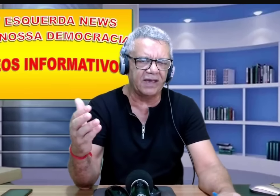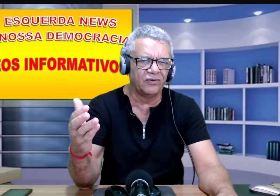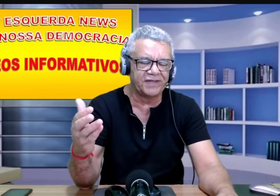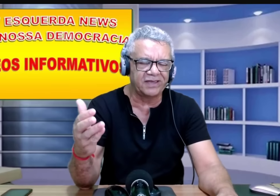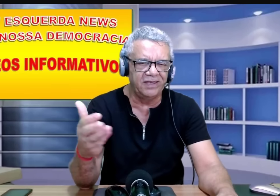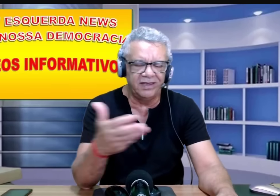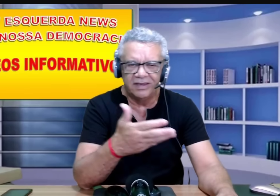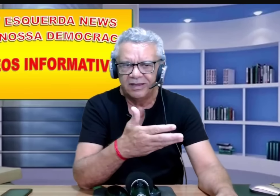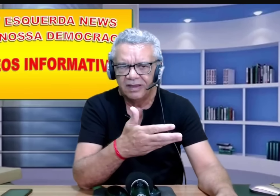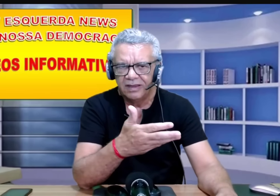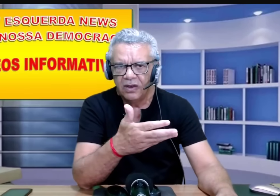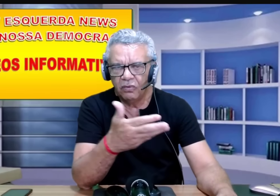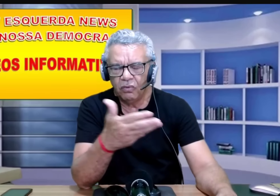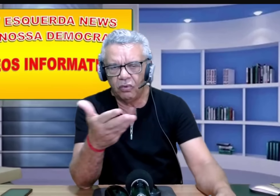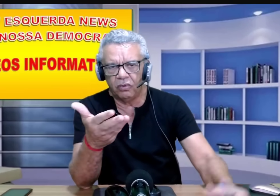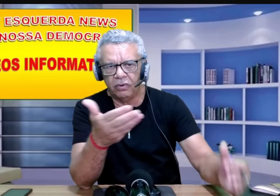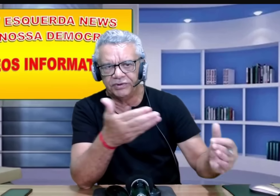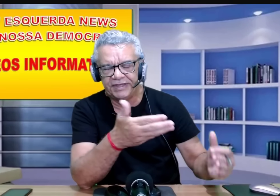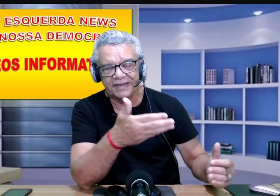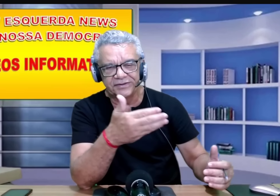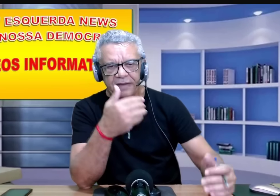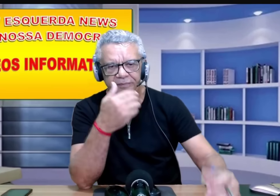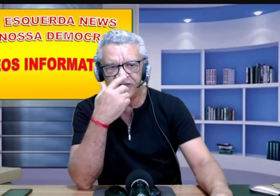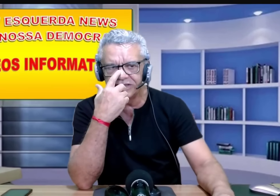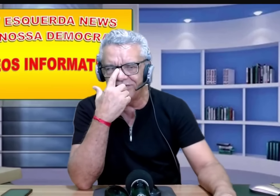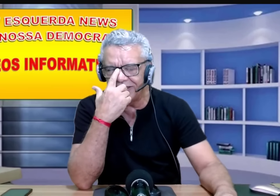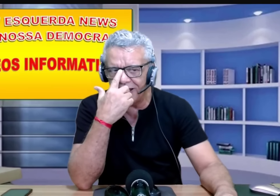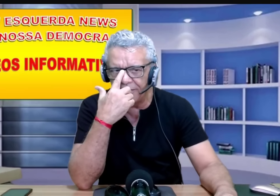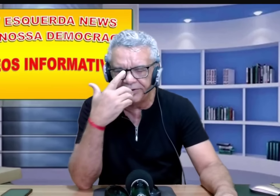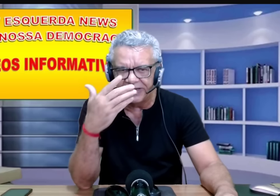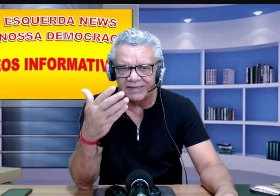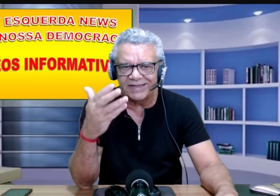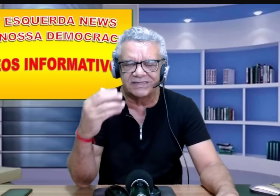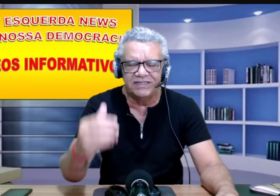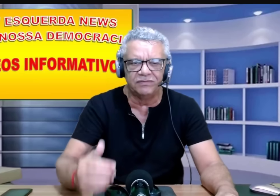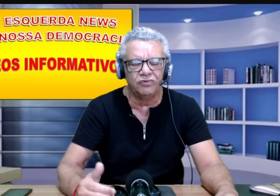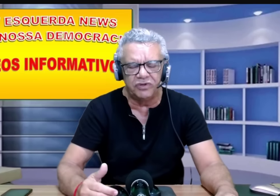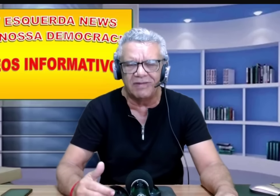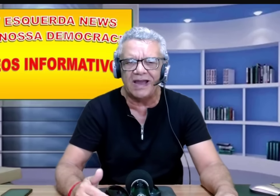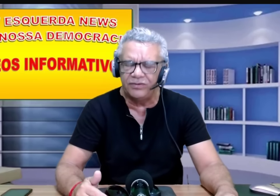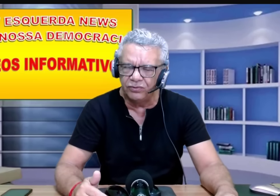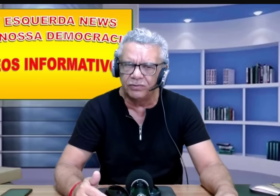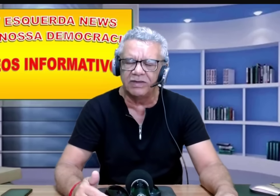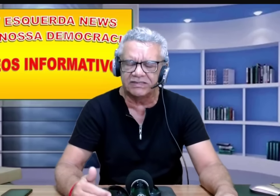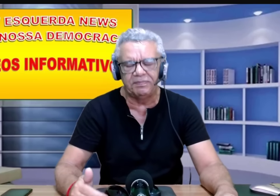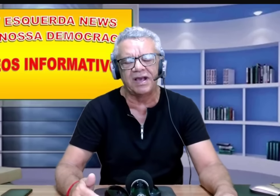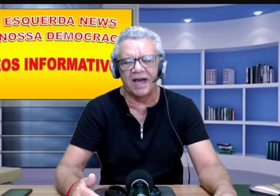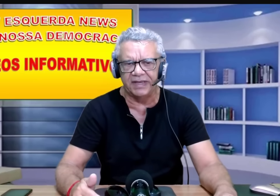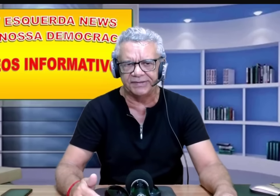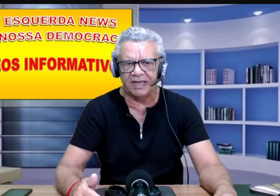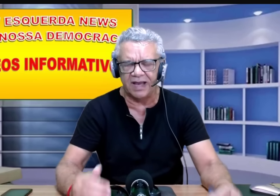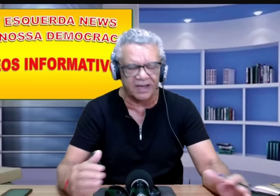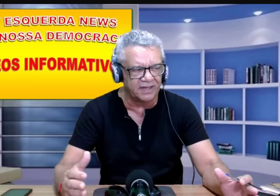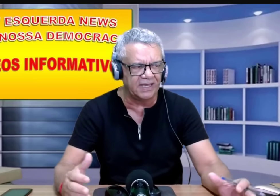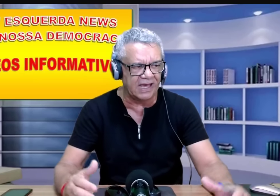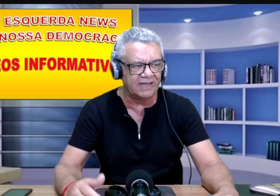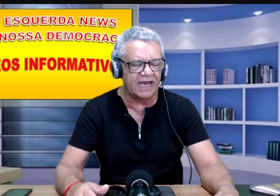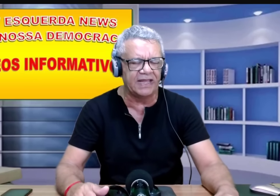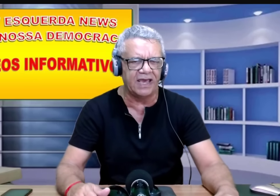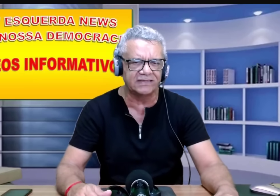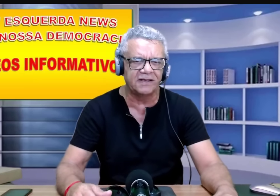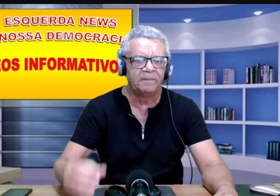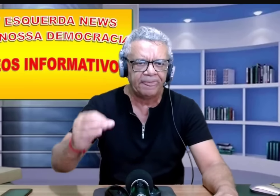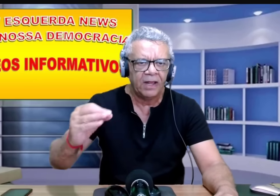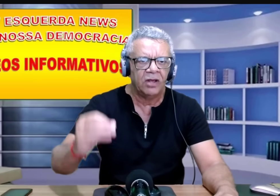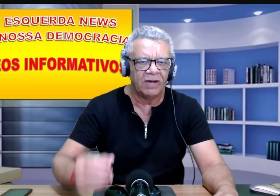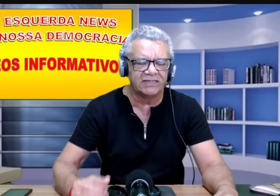Fazem pergunta que o diretor da Polícia Federal poderia ter sido muito mais duro com esse picareta. A grande realidade